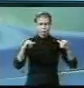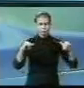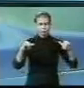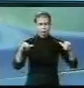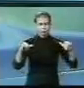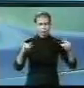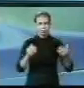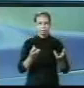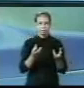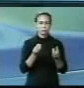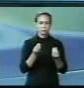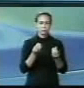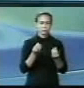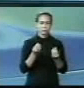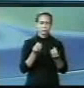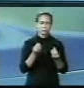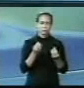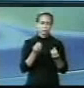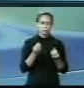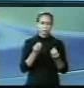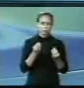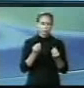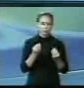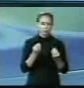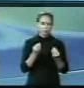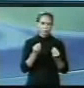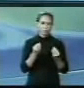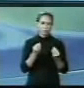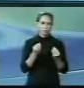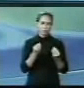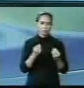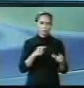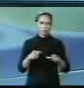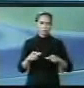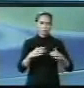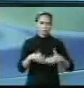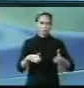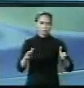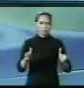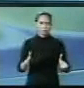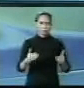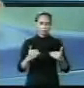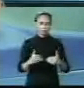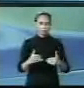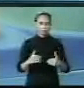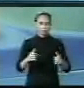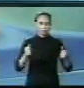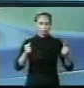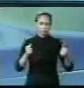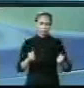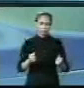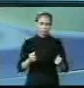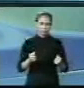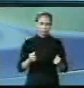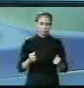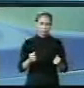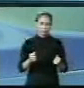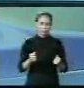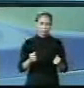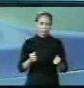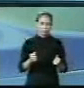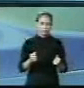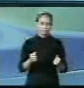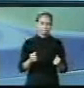um roteador que está trabalhando intensamente com muitos pacotes, pode ser que ele, operando numa carga muito alta da